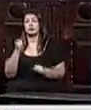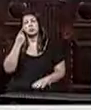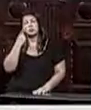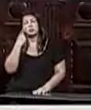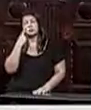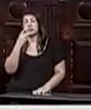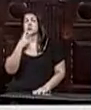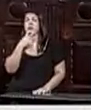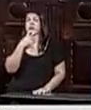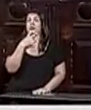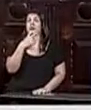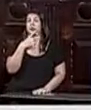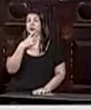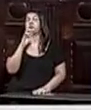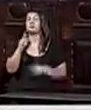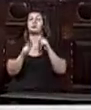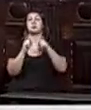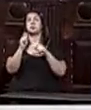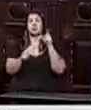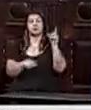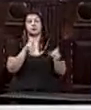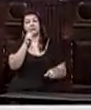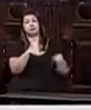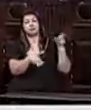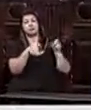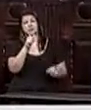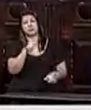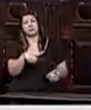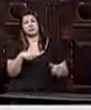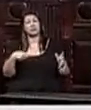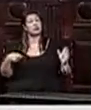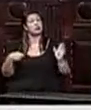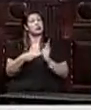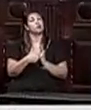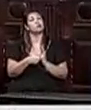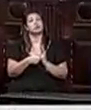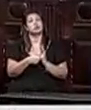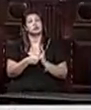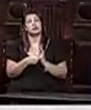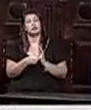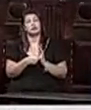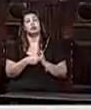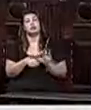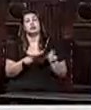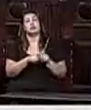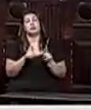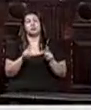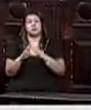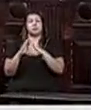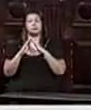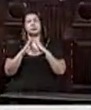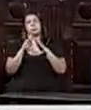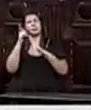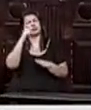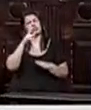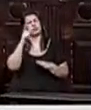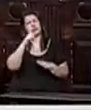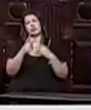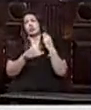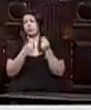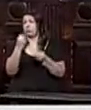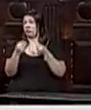tomar conhecimento não só das denúncias, como também dos critérios que